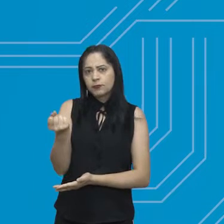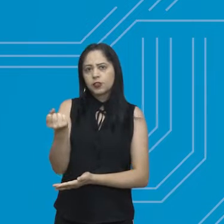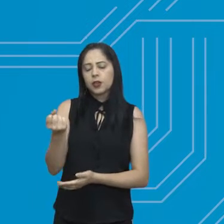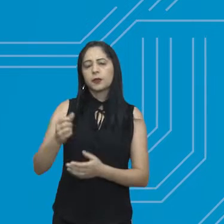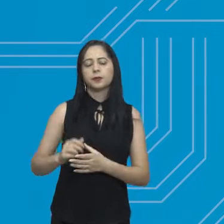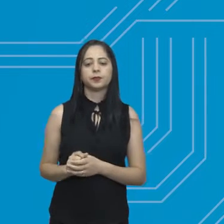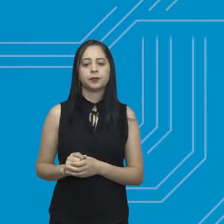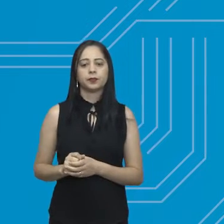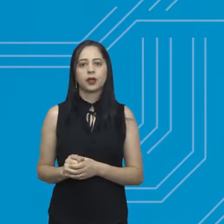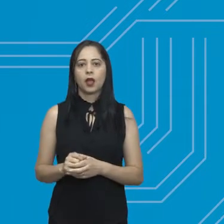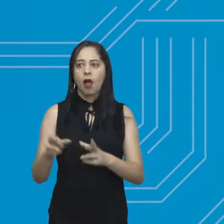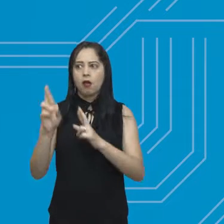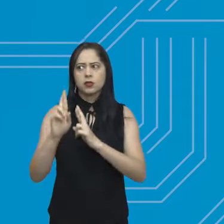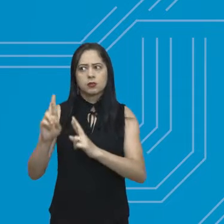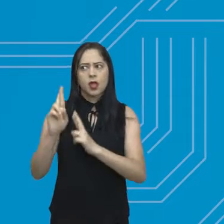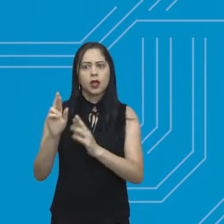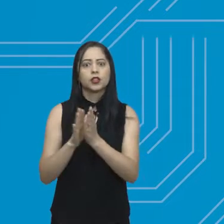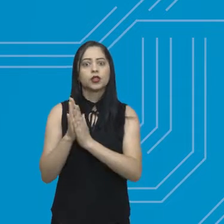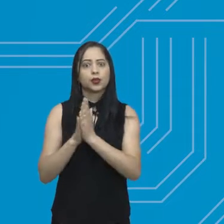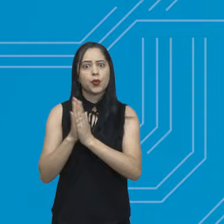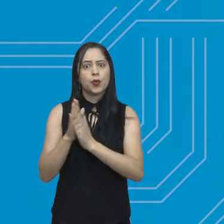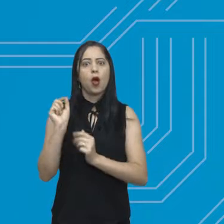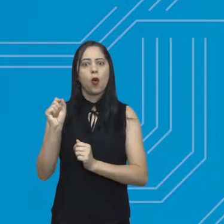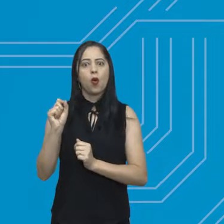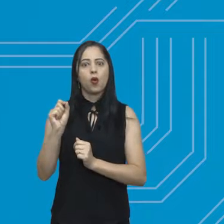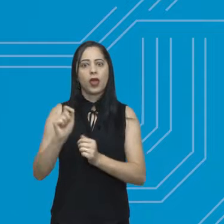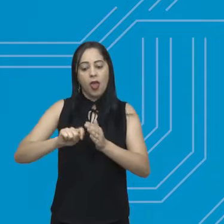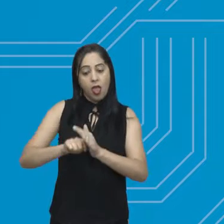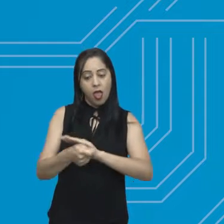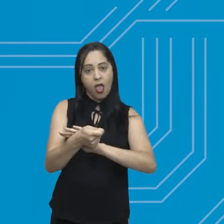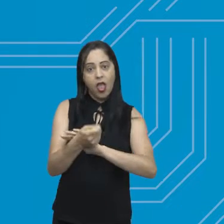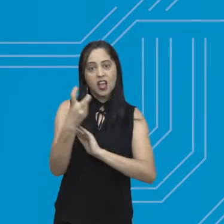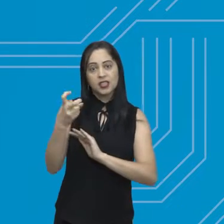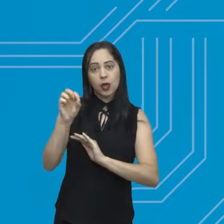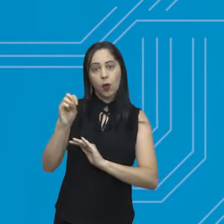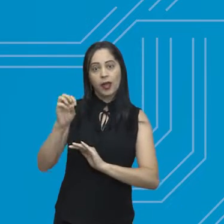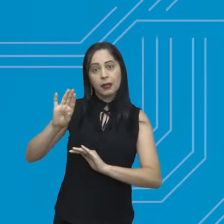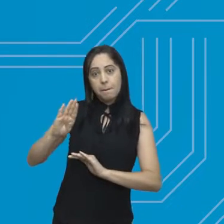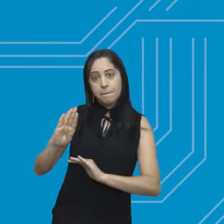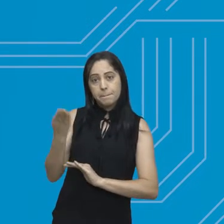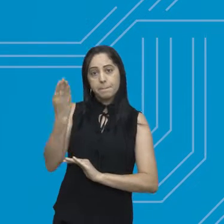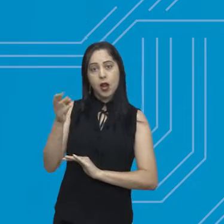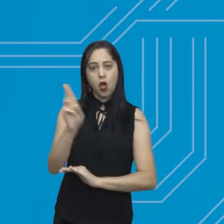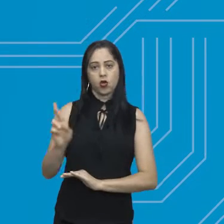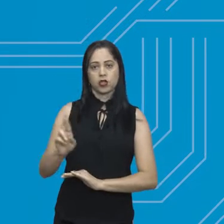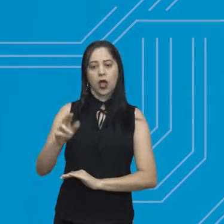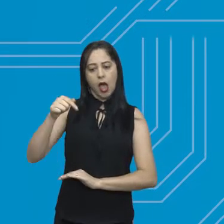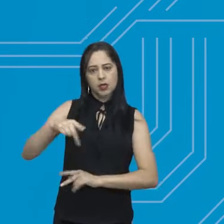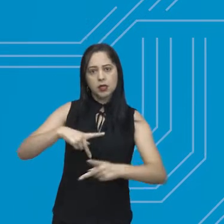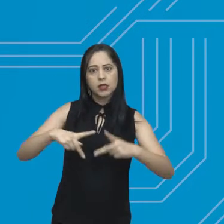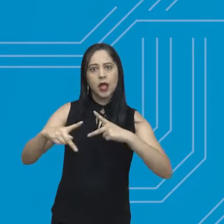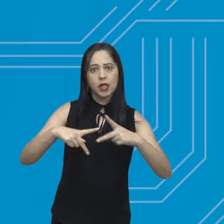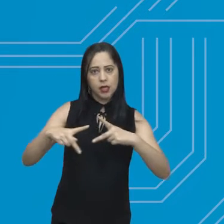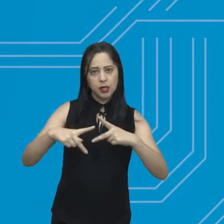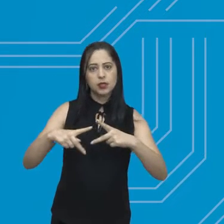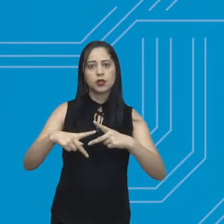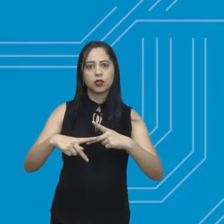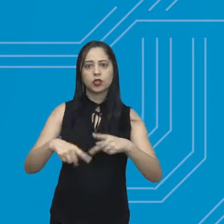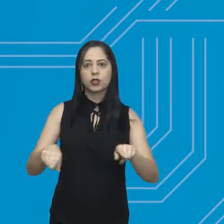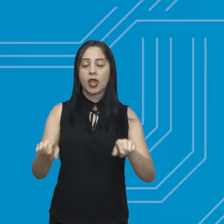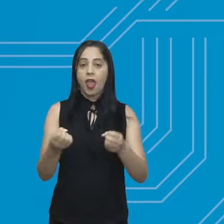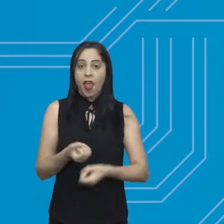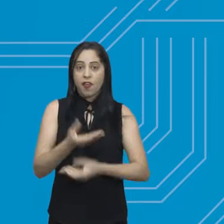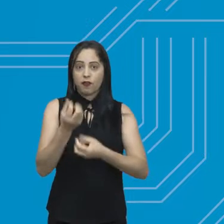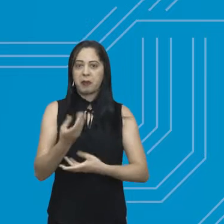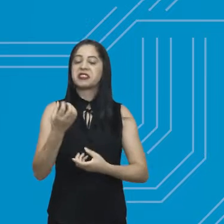foi antecipado pelo governo federal. A expectativa é injetar mais de 50 bilhões de reais na economia do país. Aqui em São José,